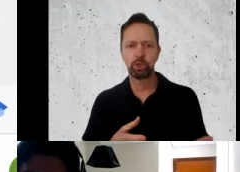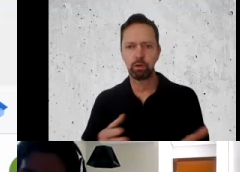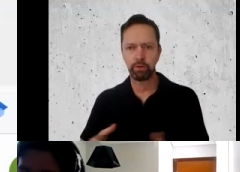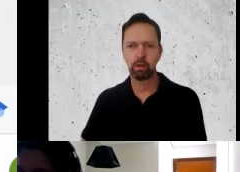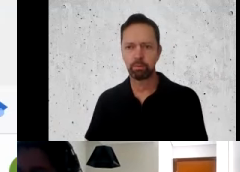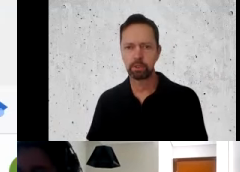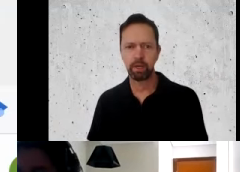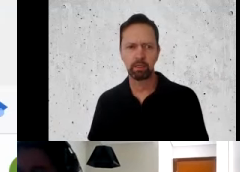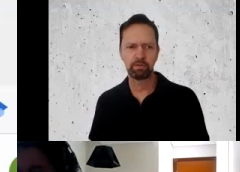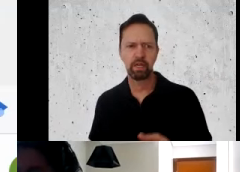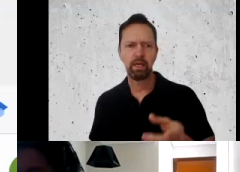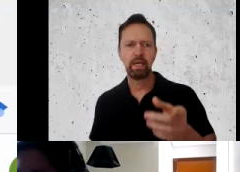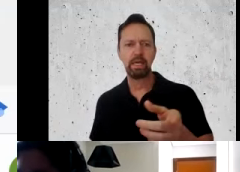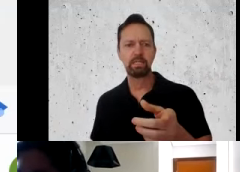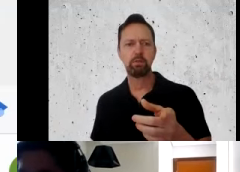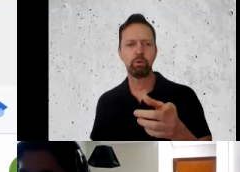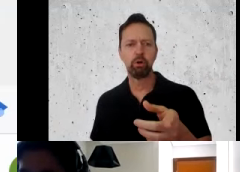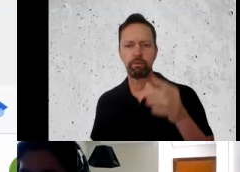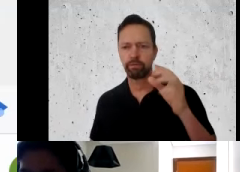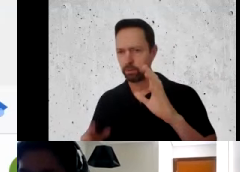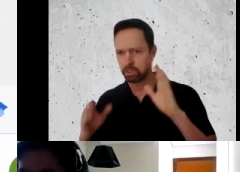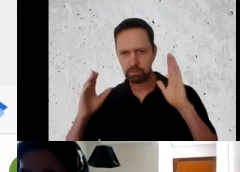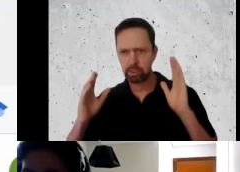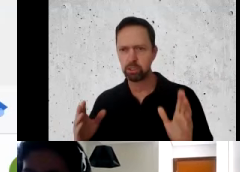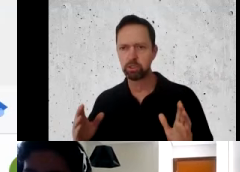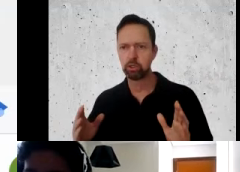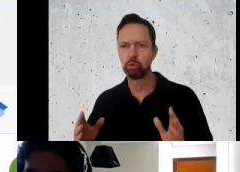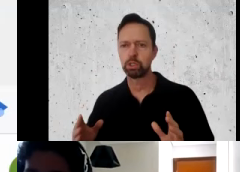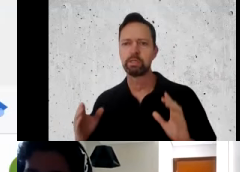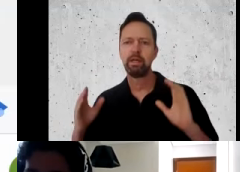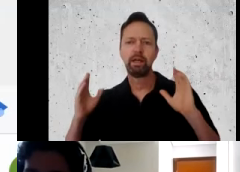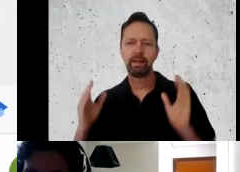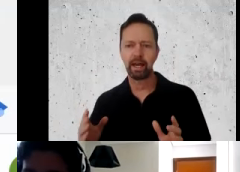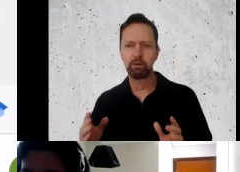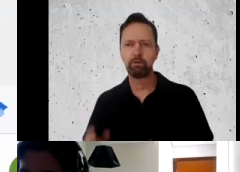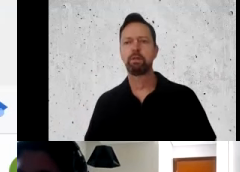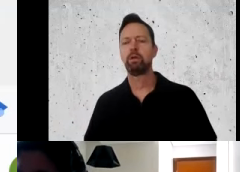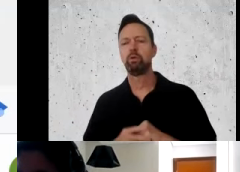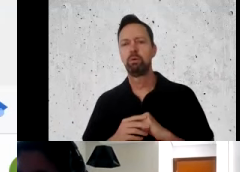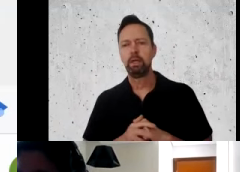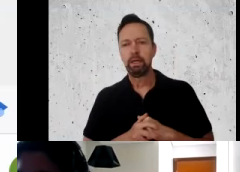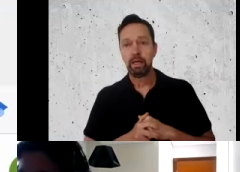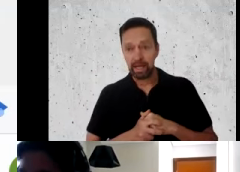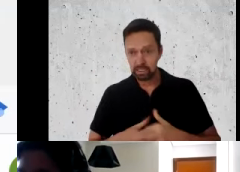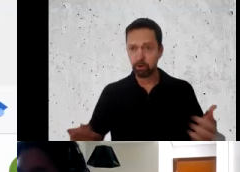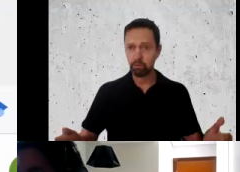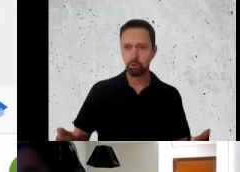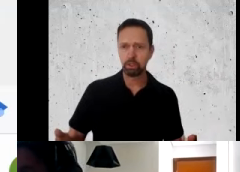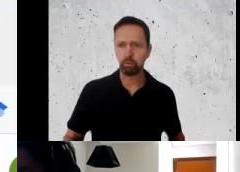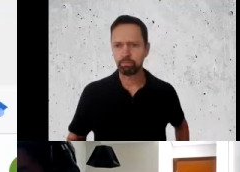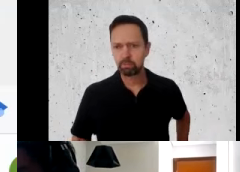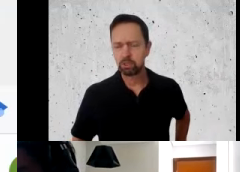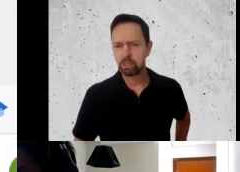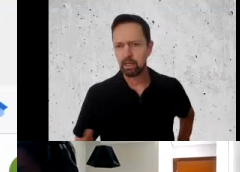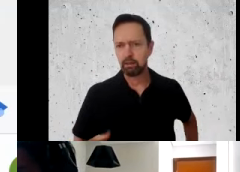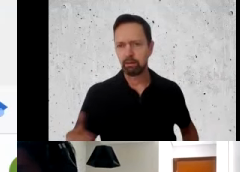especial para o Journal of Economic Perspectives. E esse do North chama simplesmente Institutions, lá em 91, esse foi muito